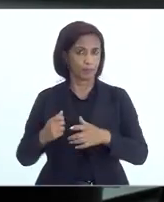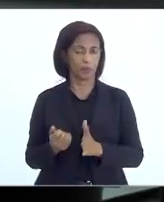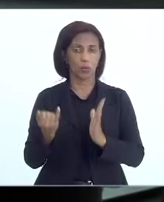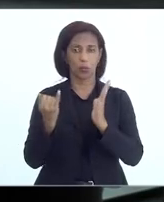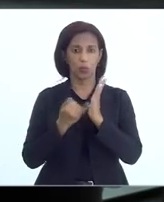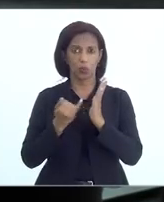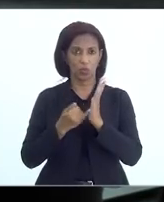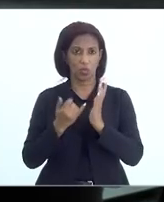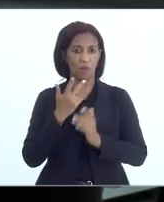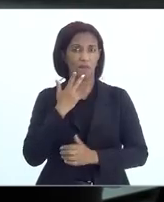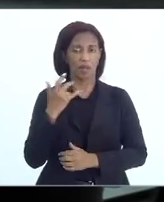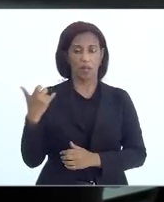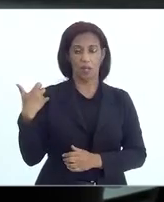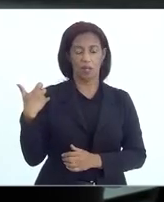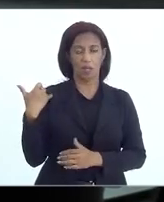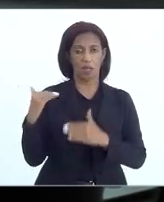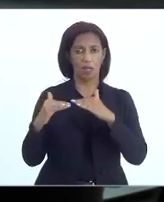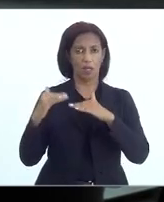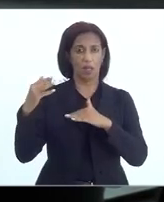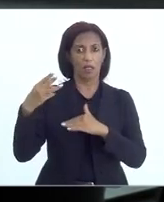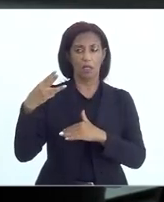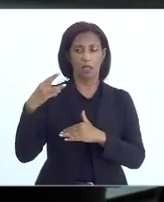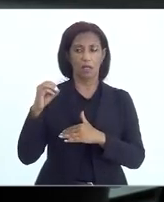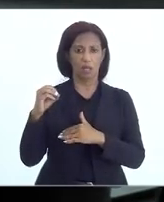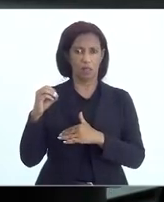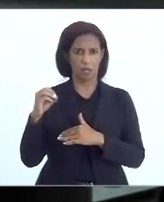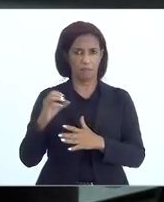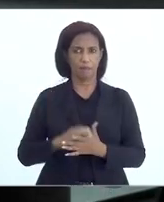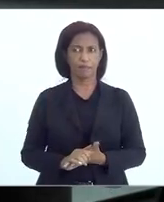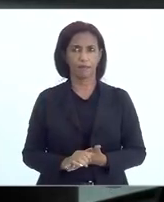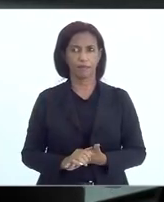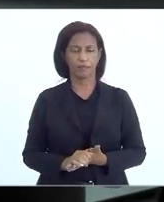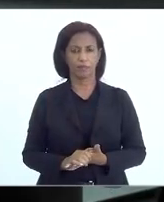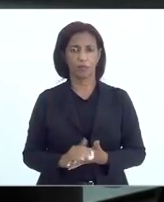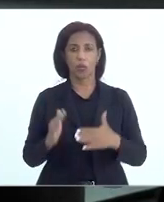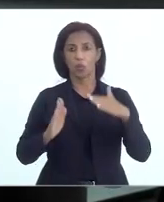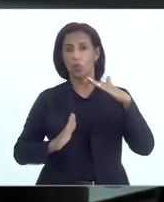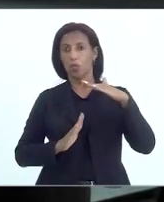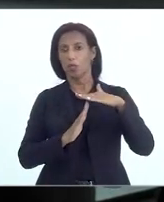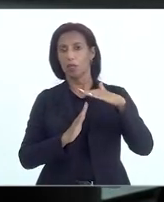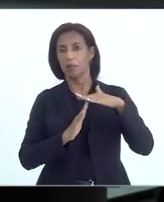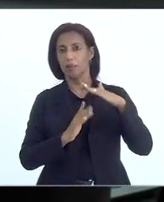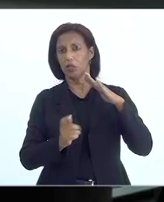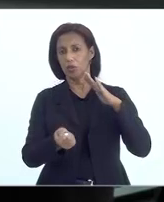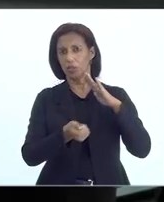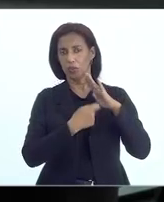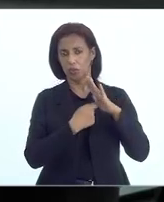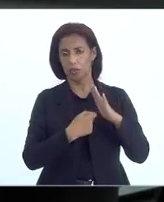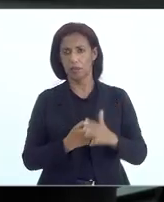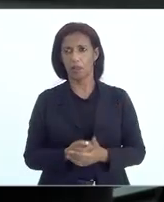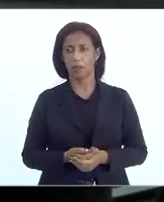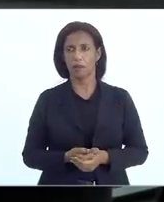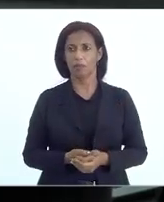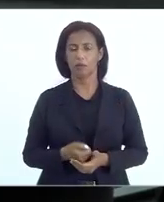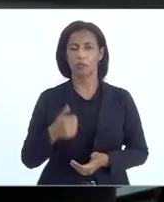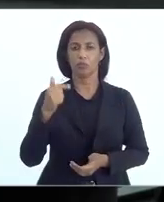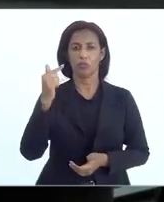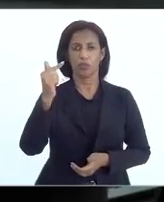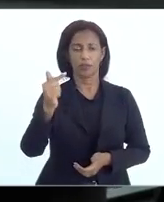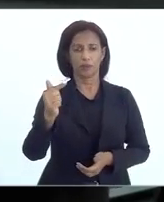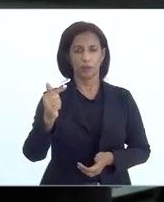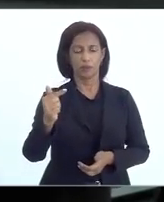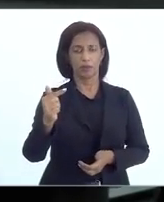o edital a idade máxima de 30 anos no limite aqui das inscrições não sei se dá para ver no dia